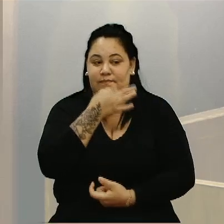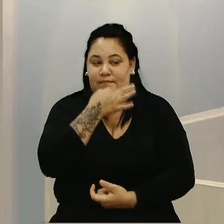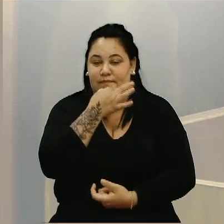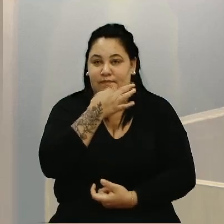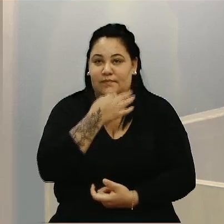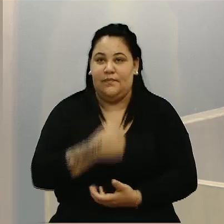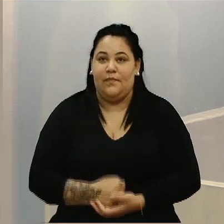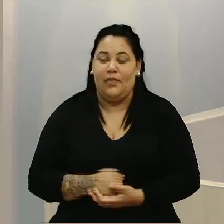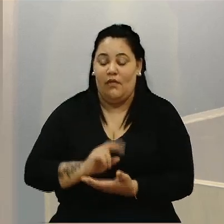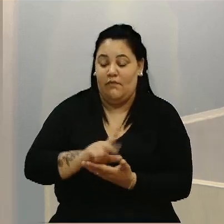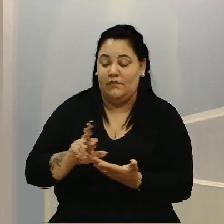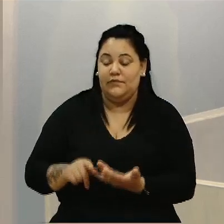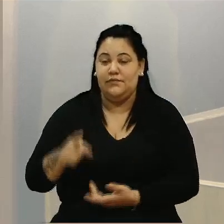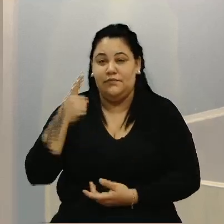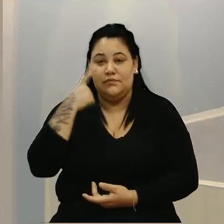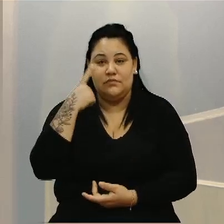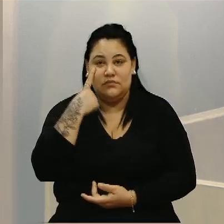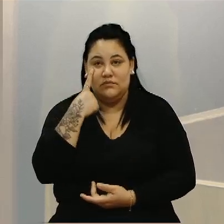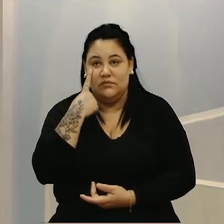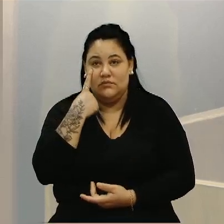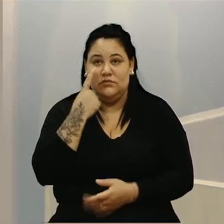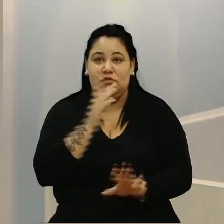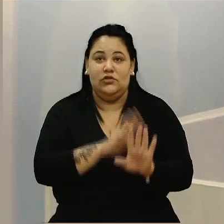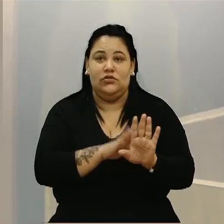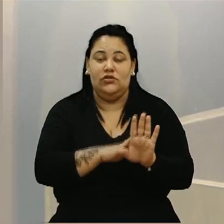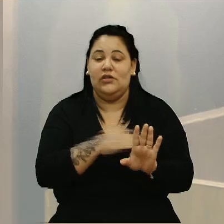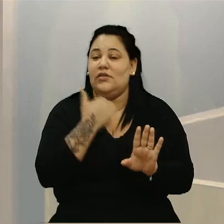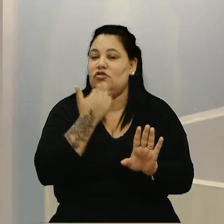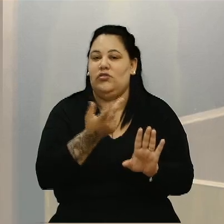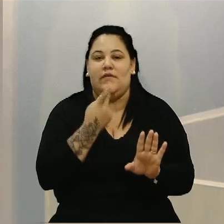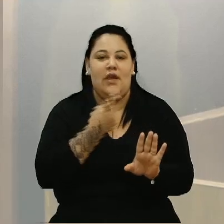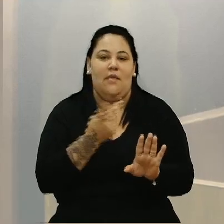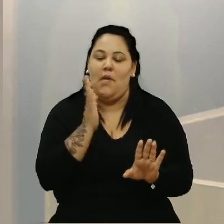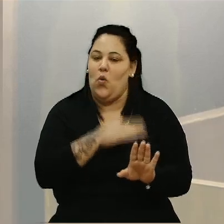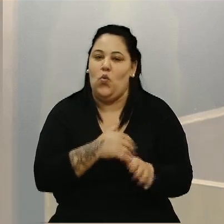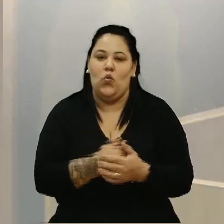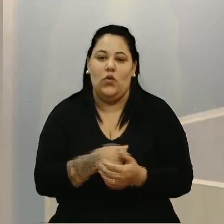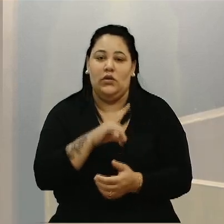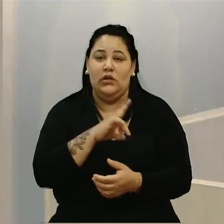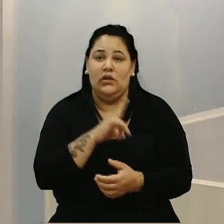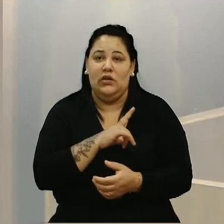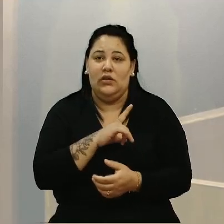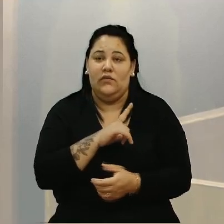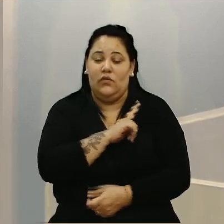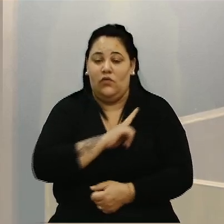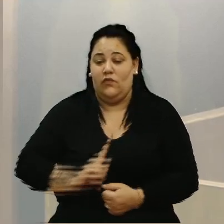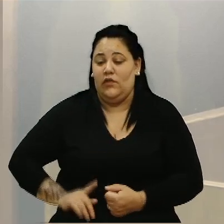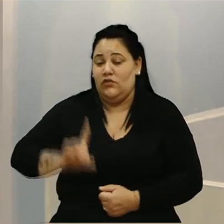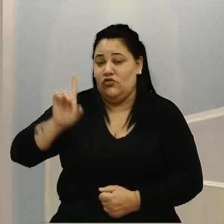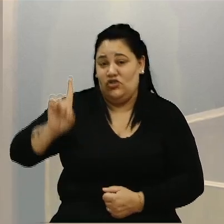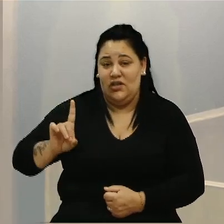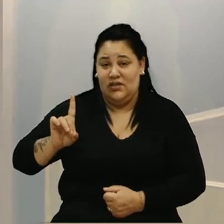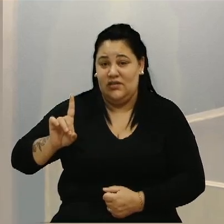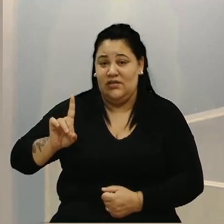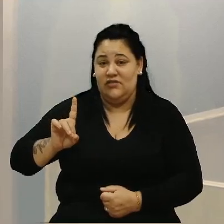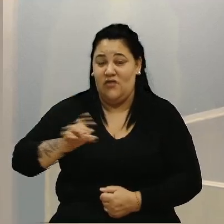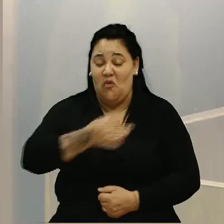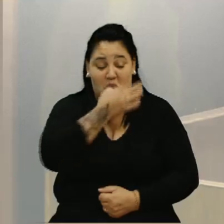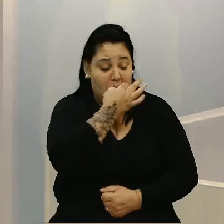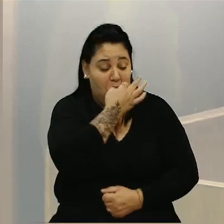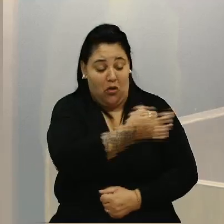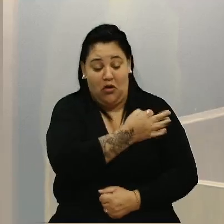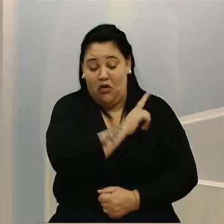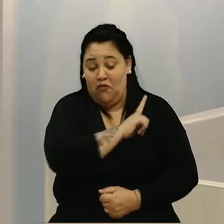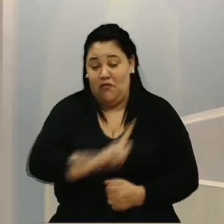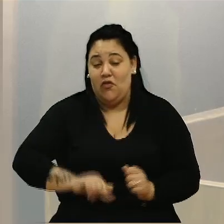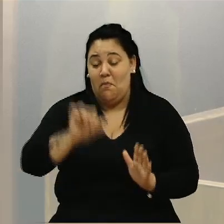por diversos pensamentos ideológicos, e não adianta negar. Tivemos um grande governo de direita, que foi o governo Vanim, e tivemos um péssimo governo, talvez o